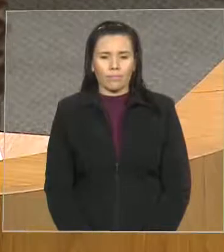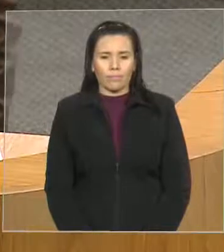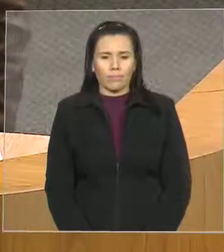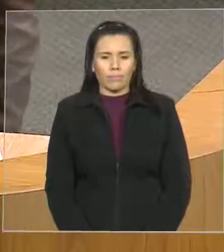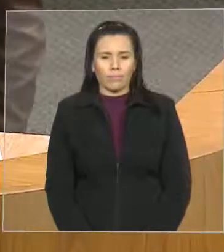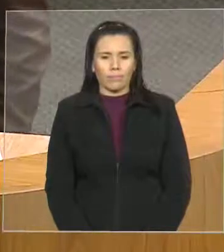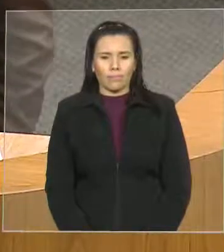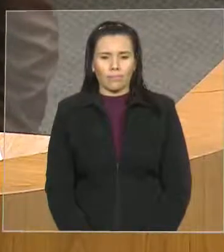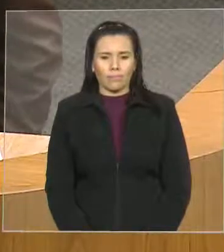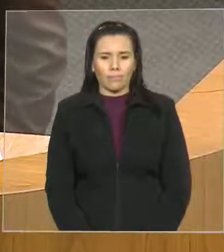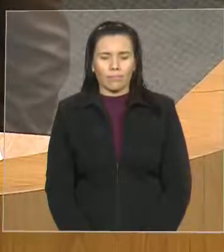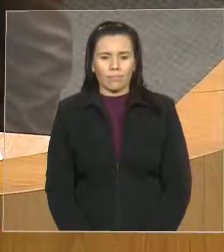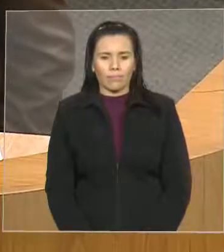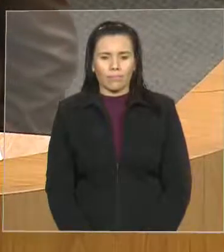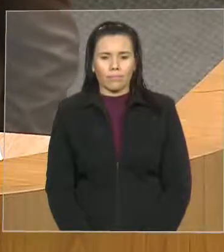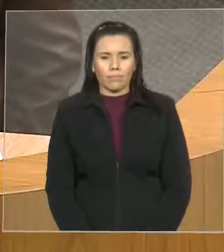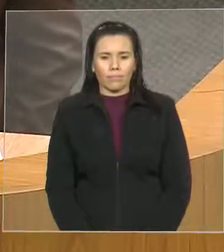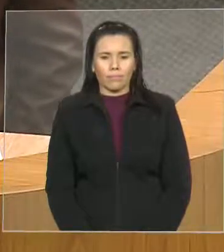quando